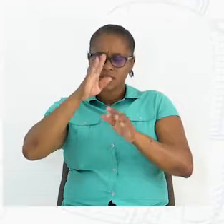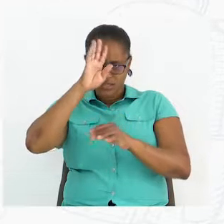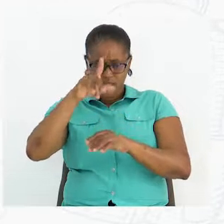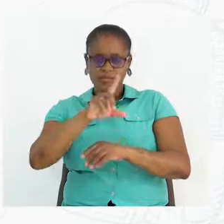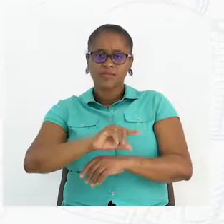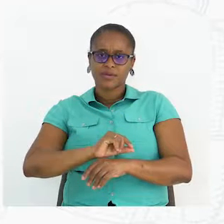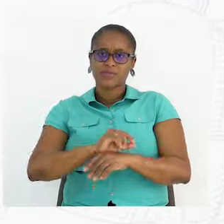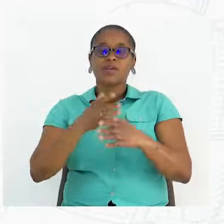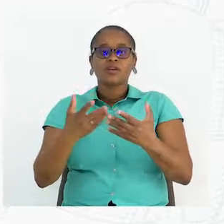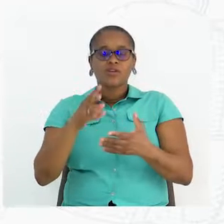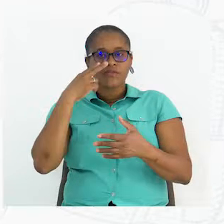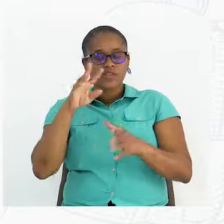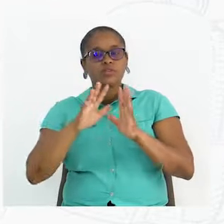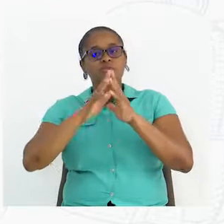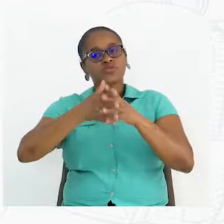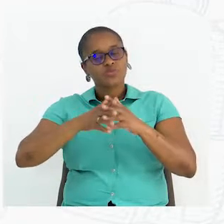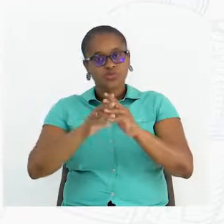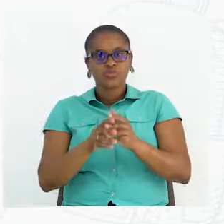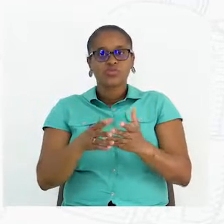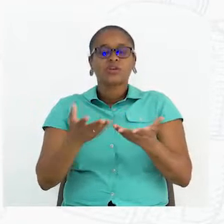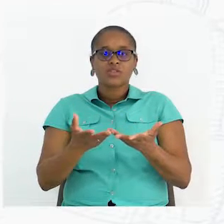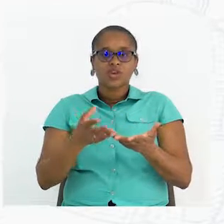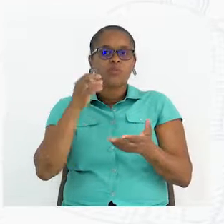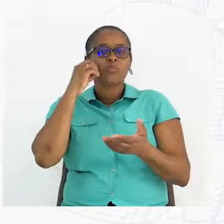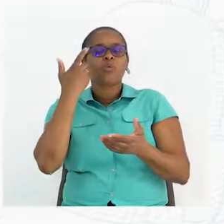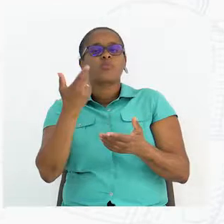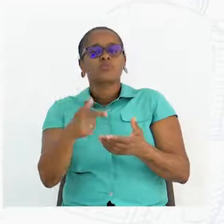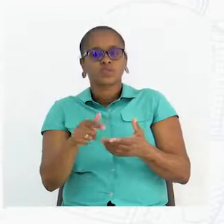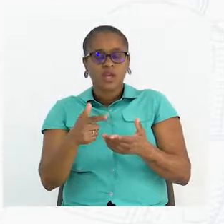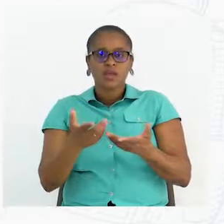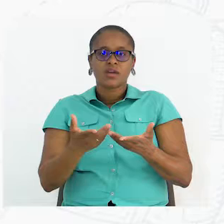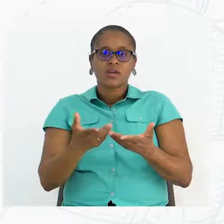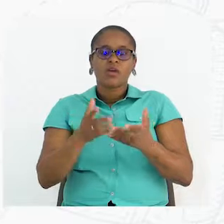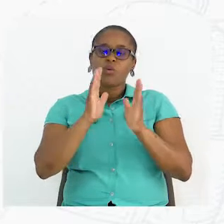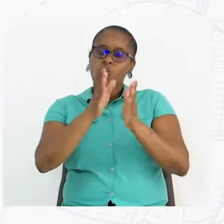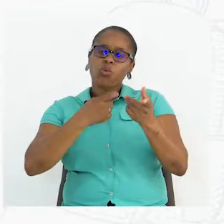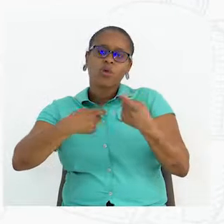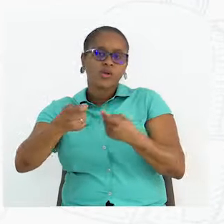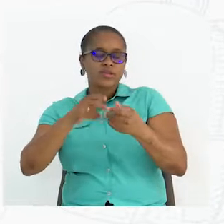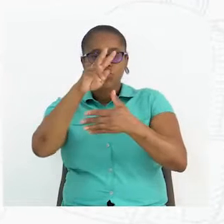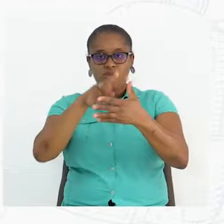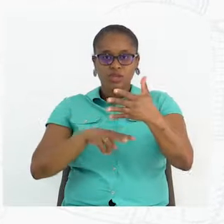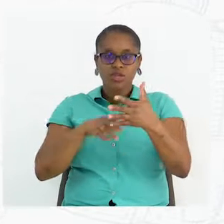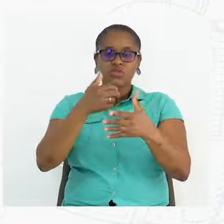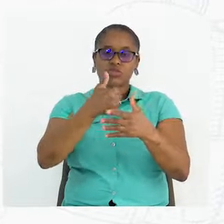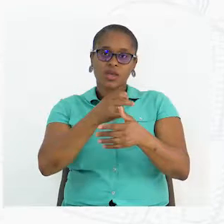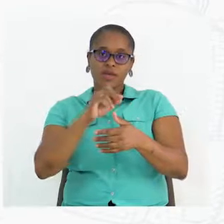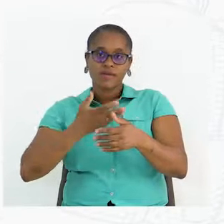vejamos a estrutura, ou seja, como vem organizado o texto na banda